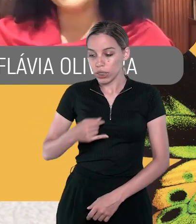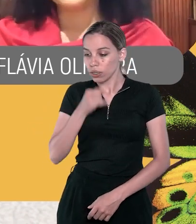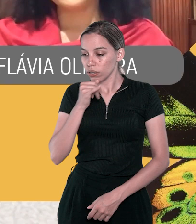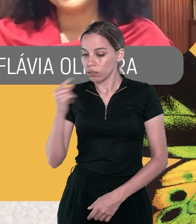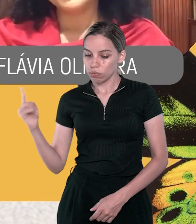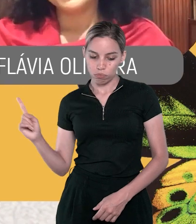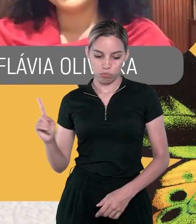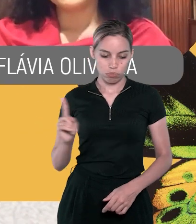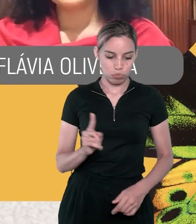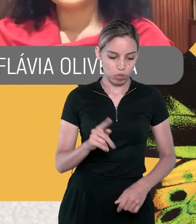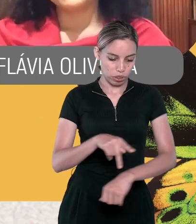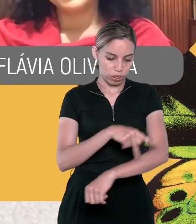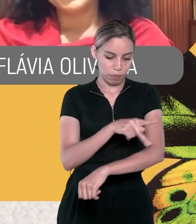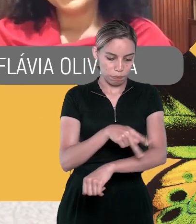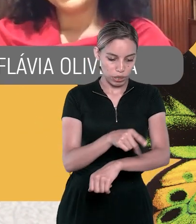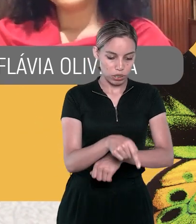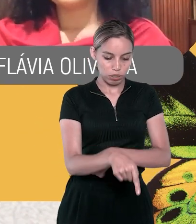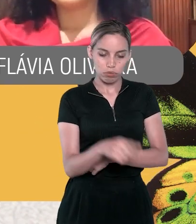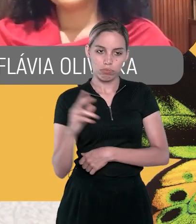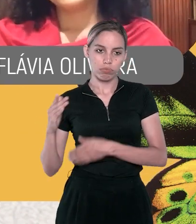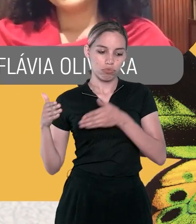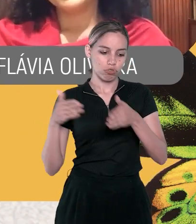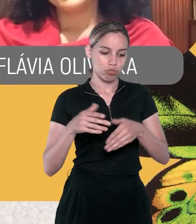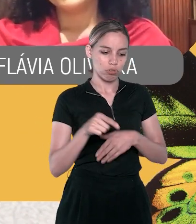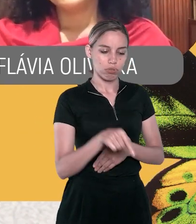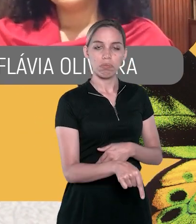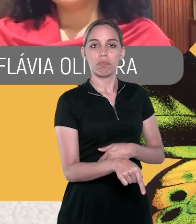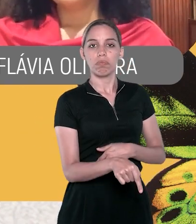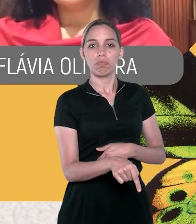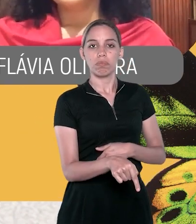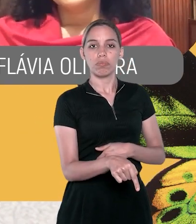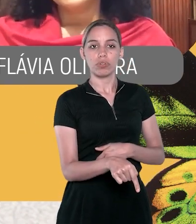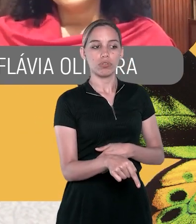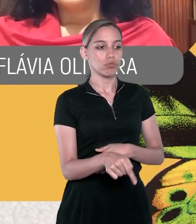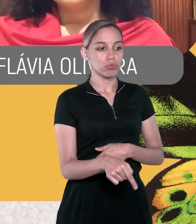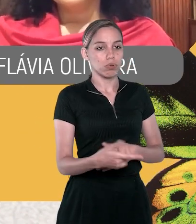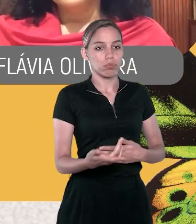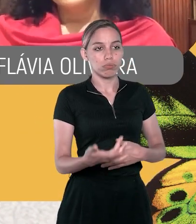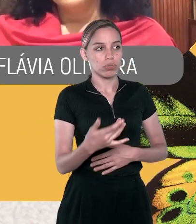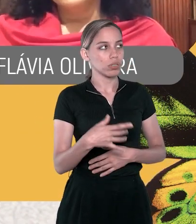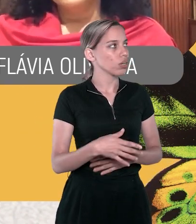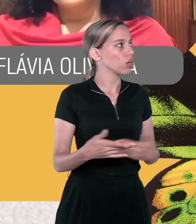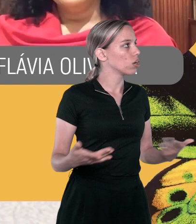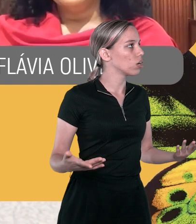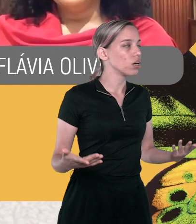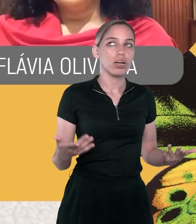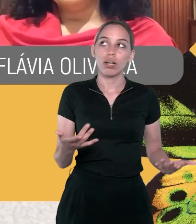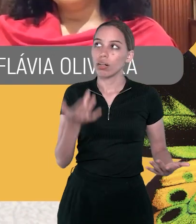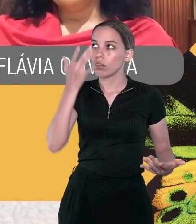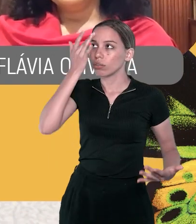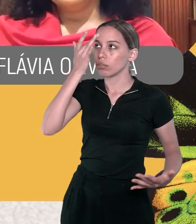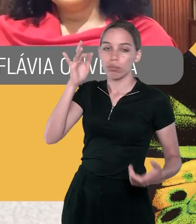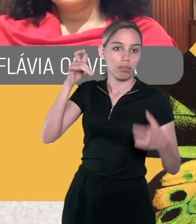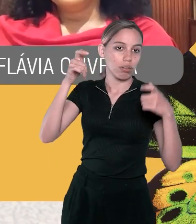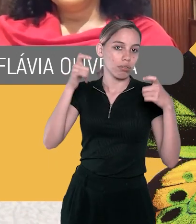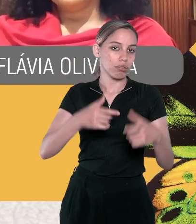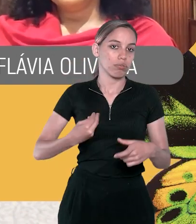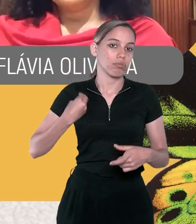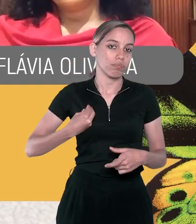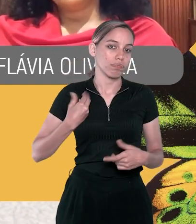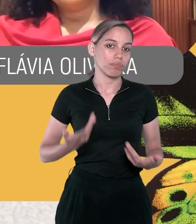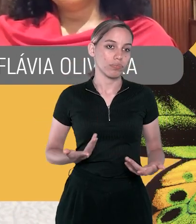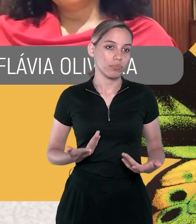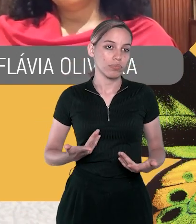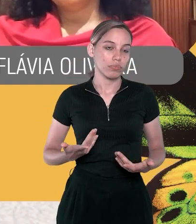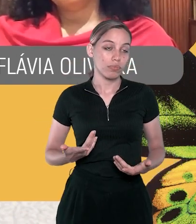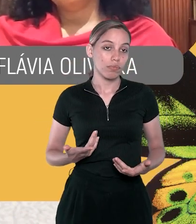Exatamente. Né? Eles se tornam todos invisíveis, eles não conseguem se encontrar, eles se perdem. Né? Porque eu acho que é essa a sensação